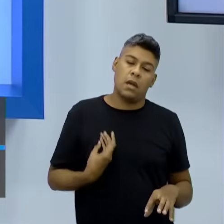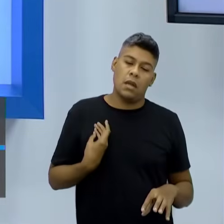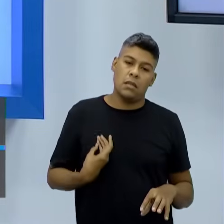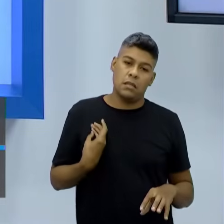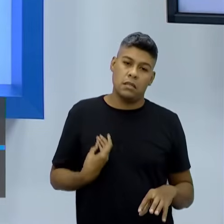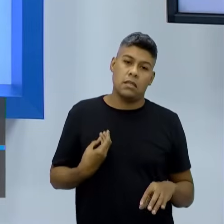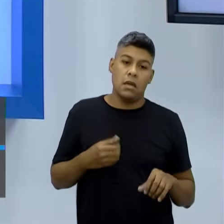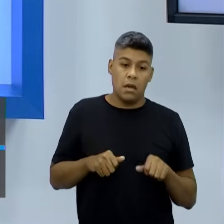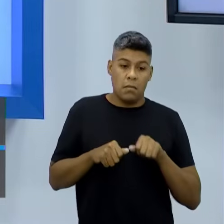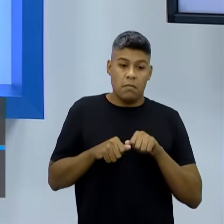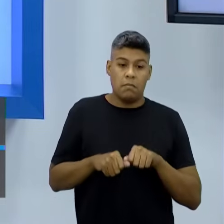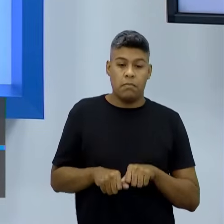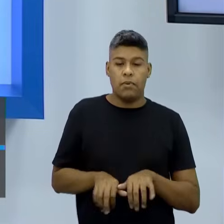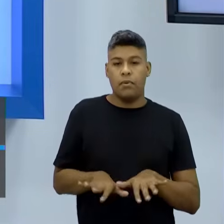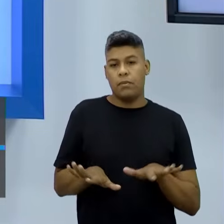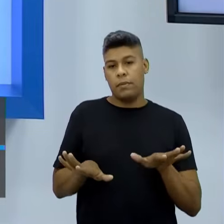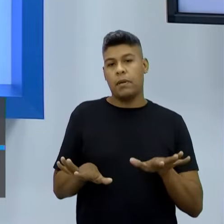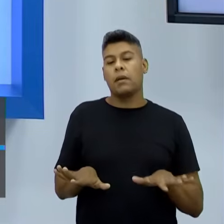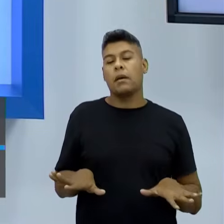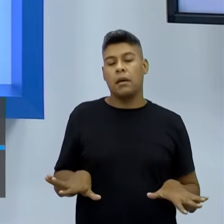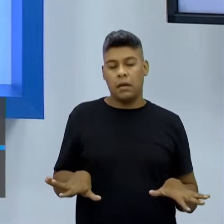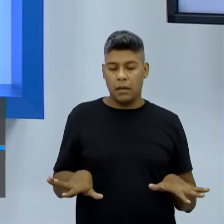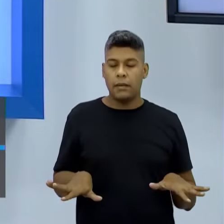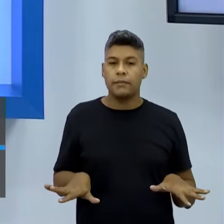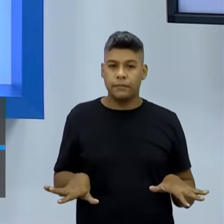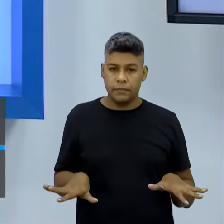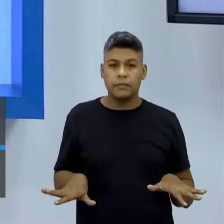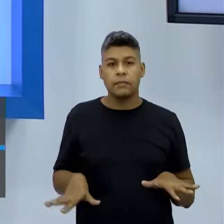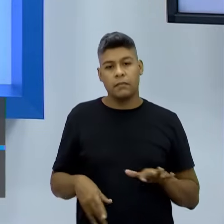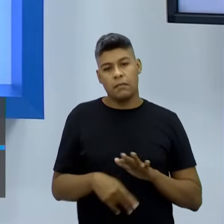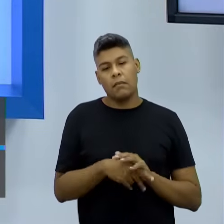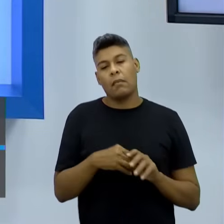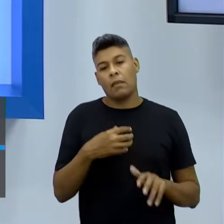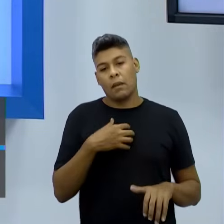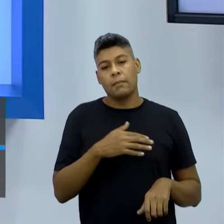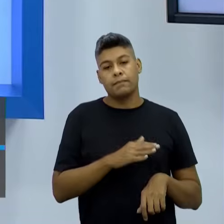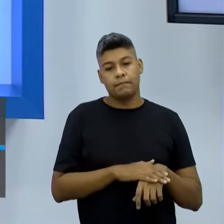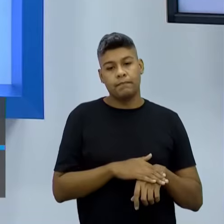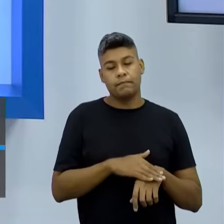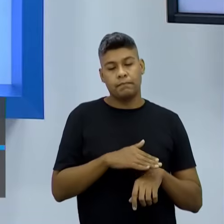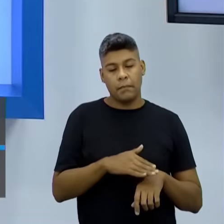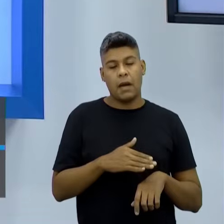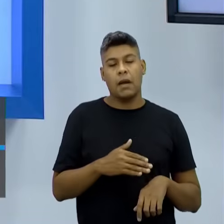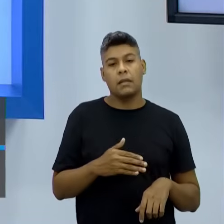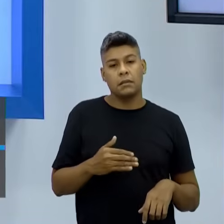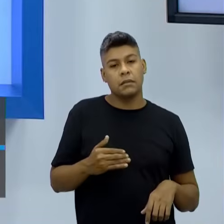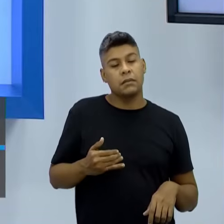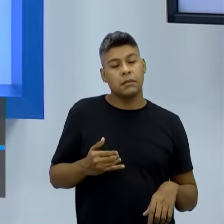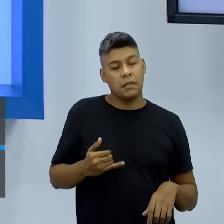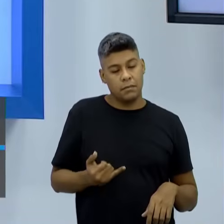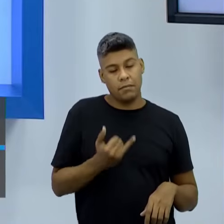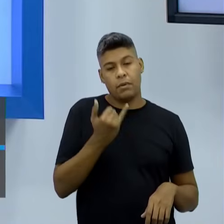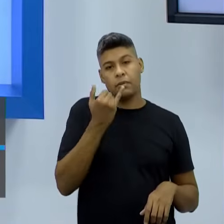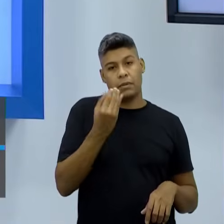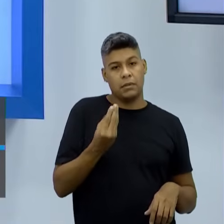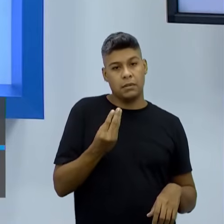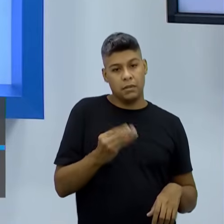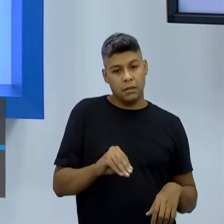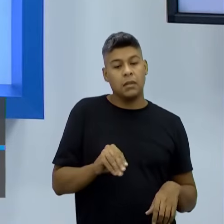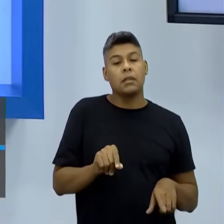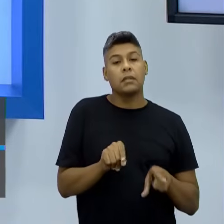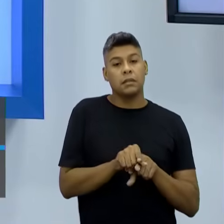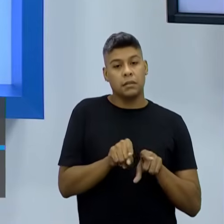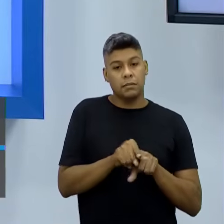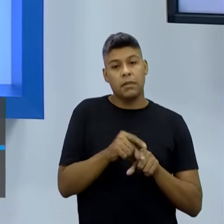conseguir publicar os seus resultados de uma maneira muito mais satisfatória e em